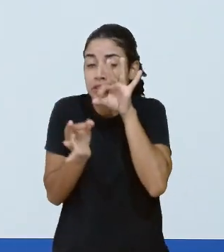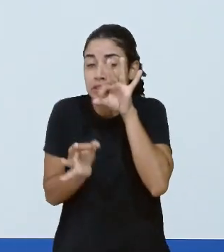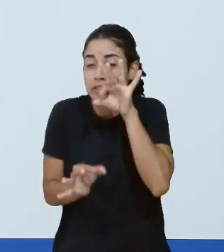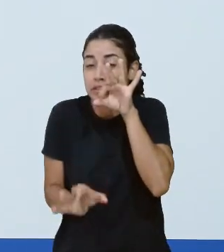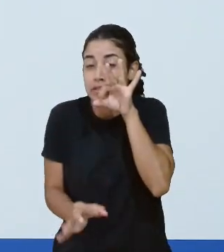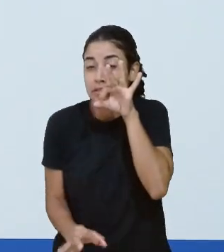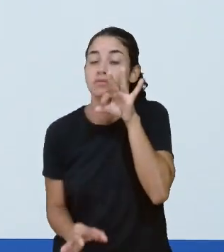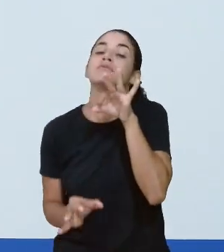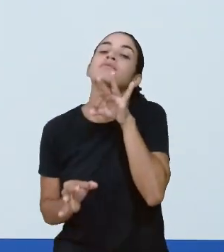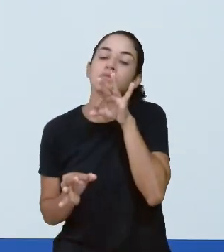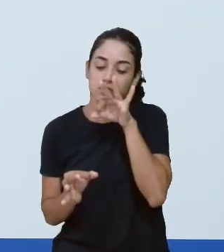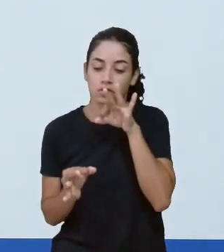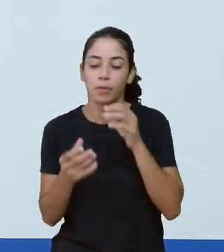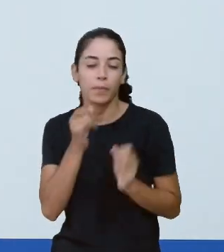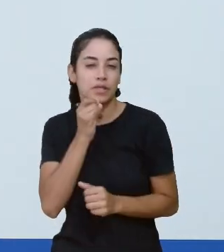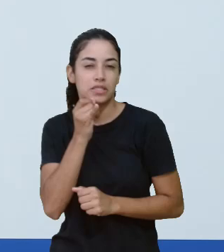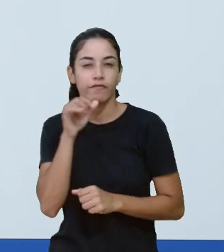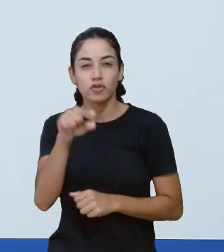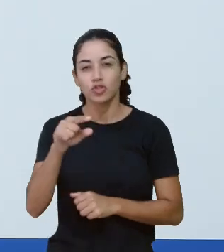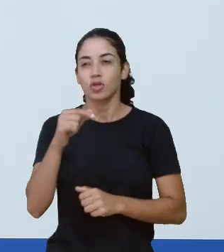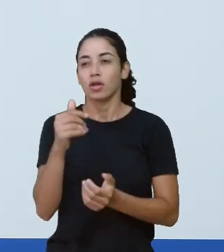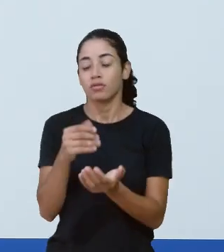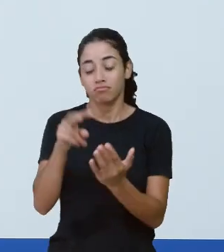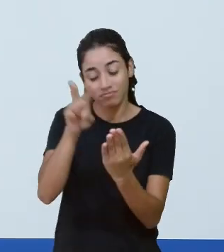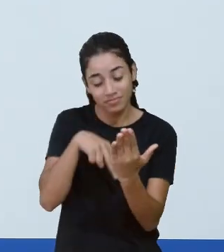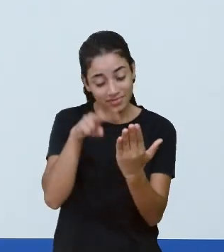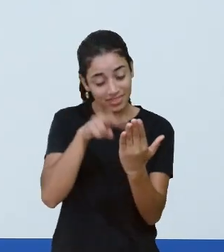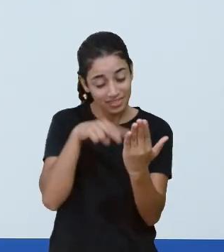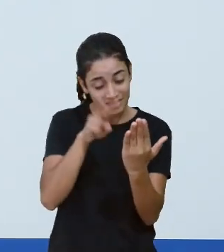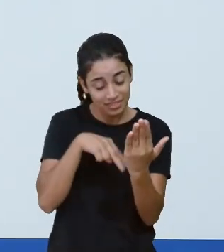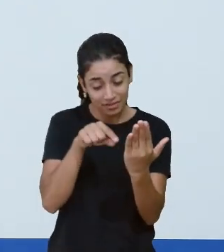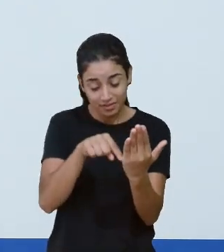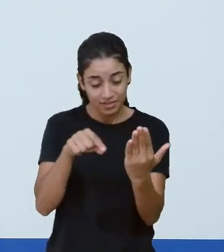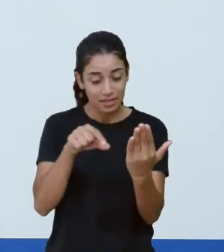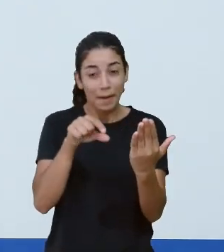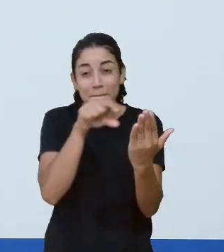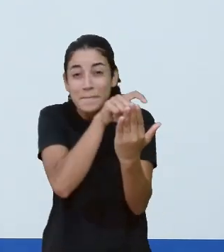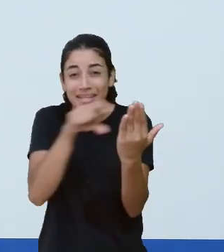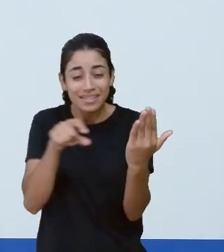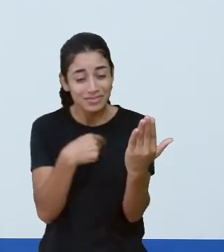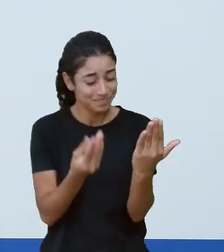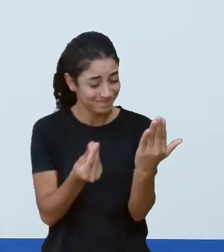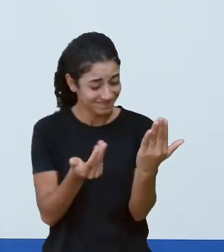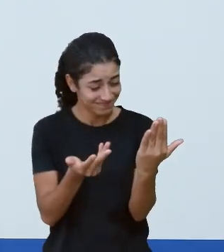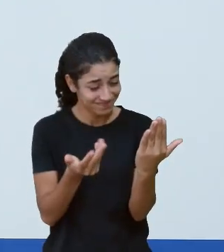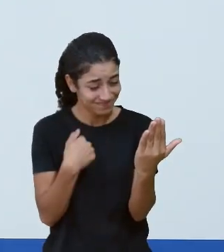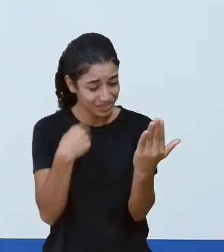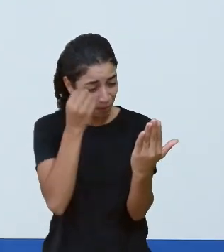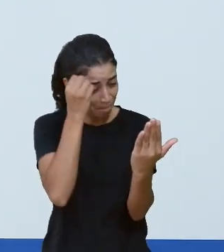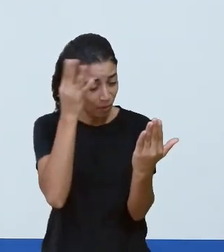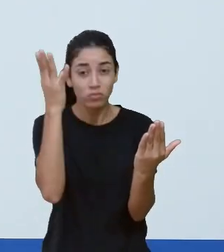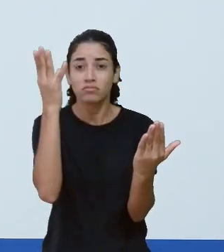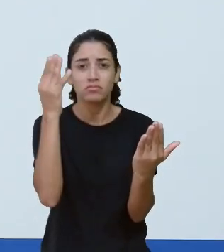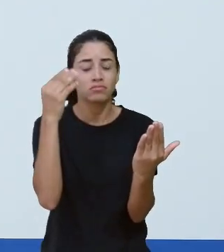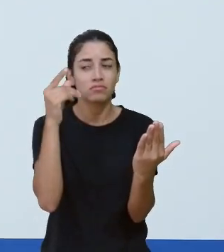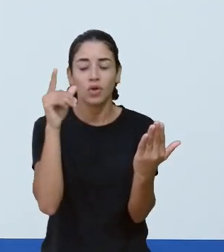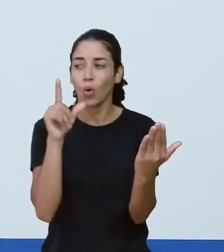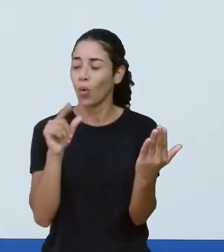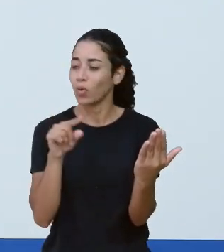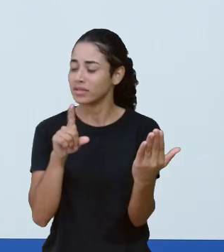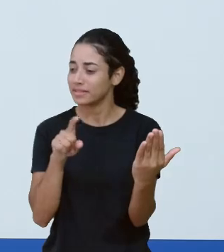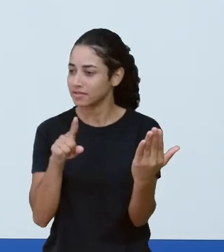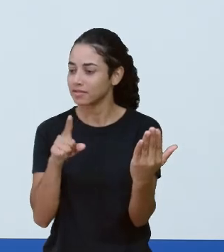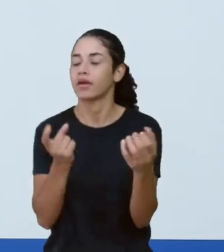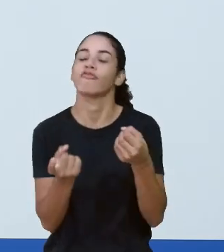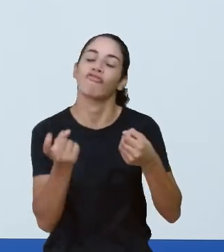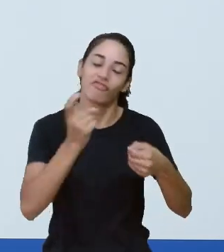grande, daqueles que você começa a ler e você, quando chega na metade do parágrafo, faz, esqueci, preciso voltar.